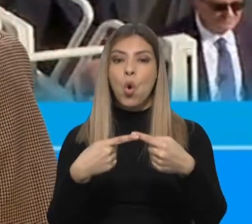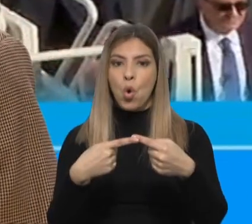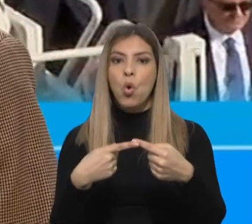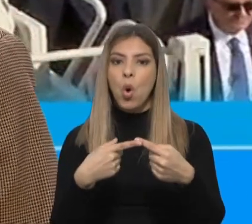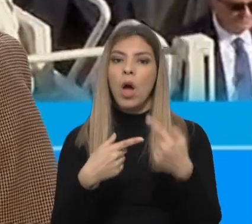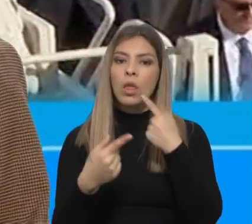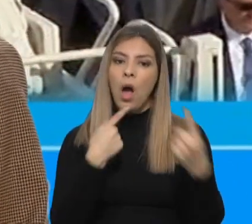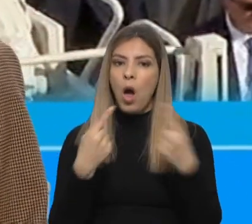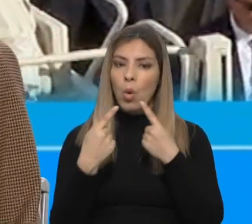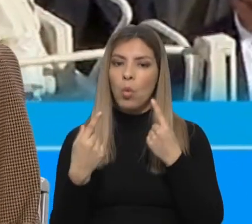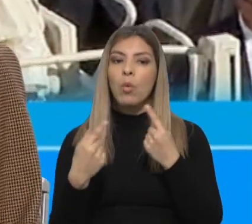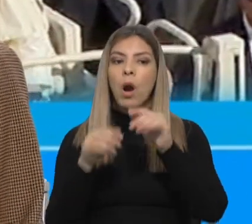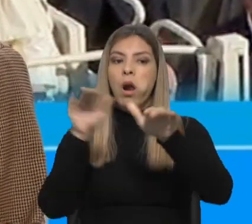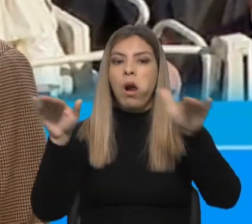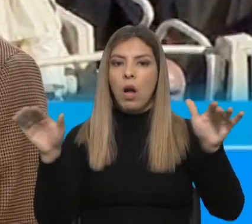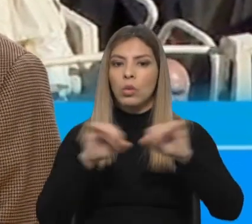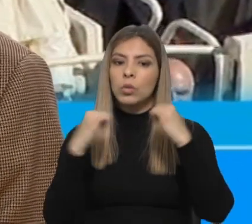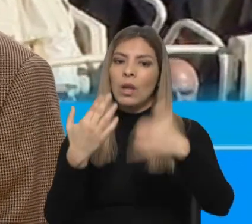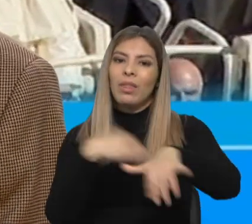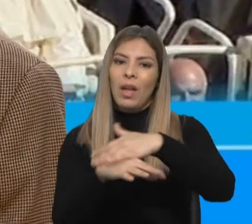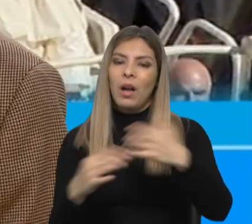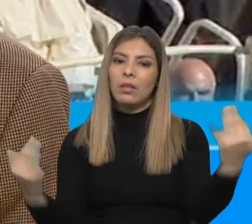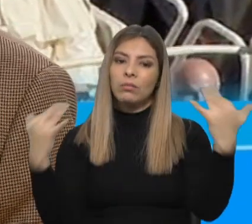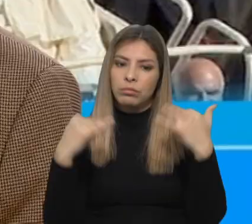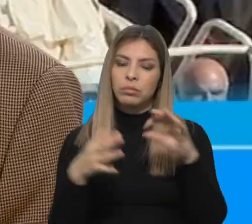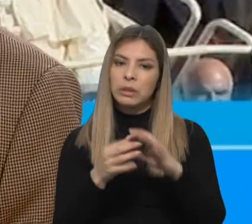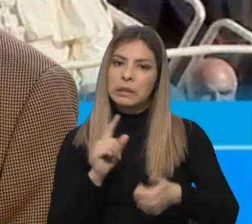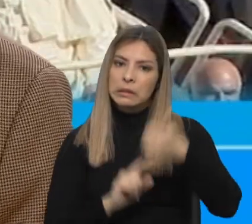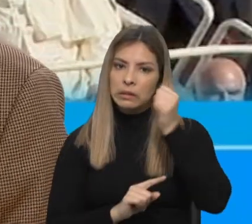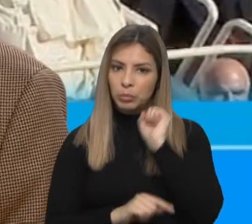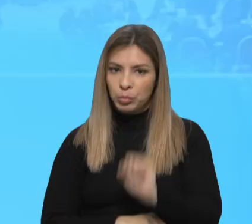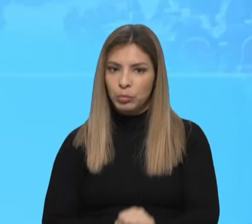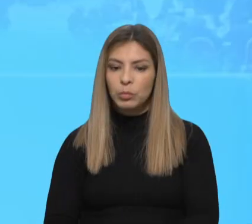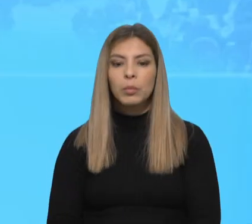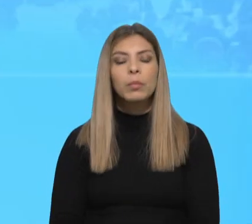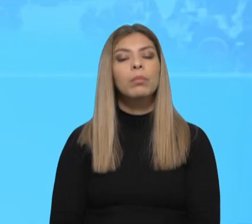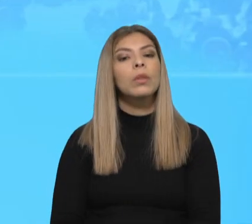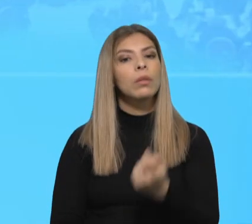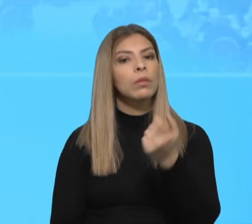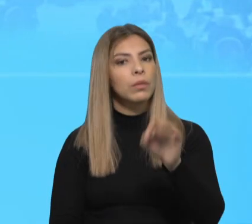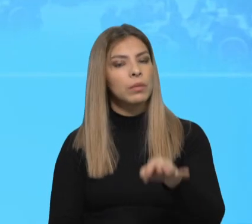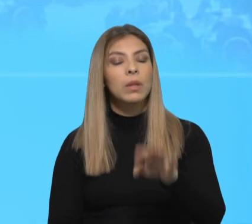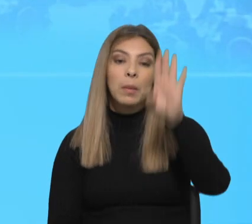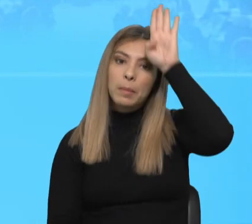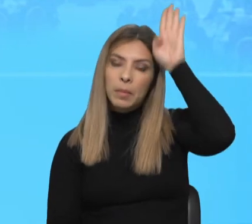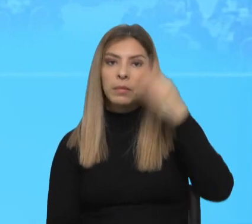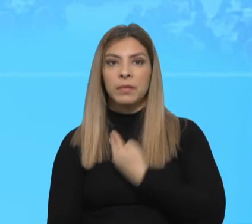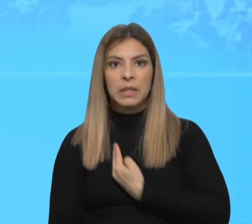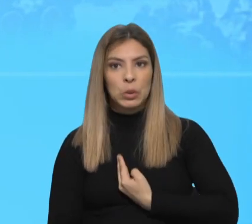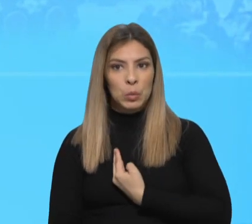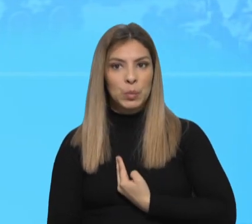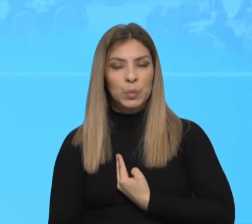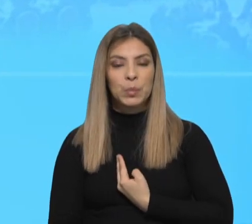a participar e, certamente, a densificar conceitos como os direitos fundamentais. Para terminarmos, terminamos com o Papa